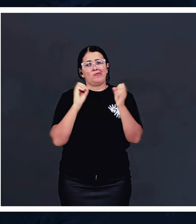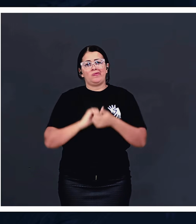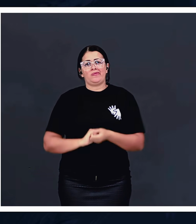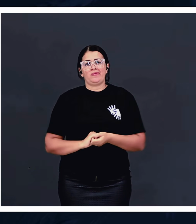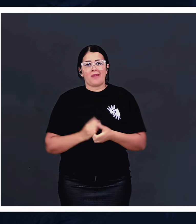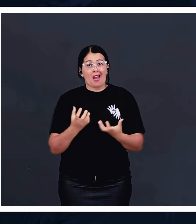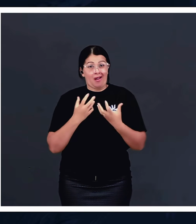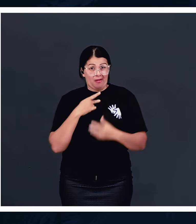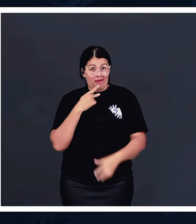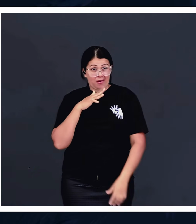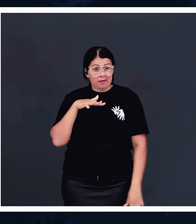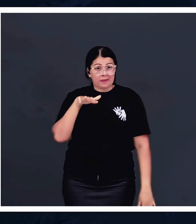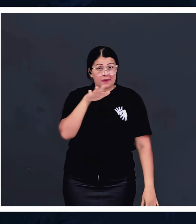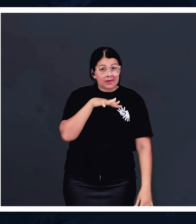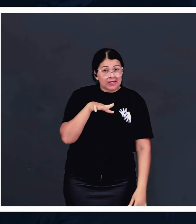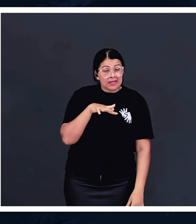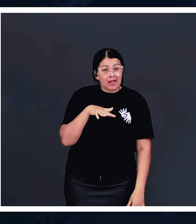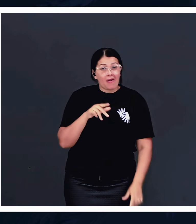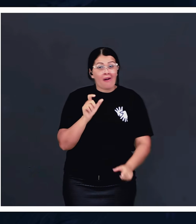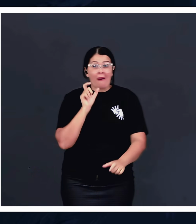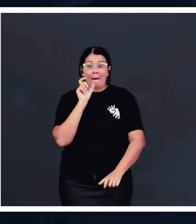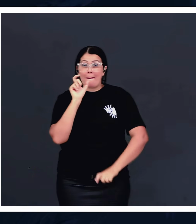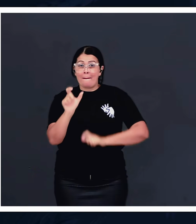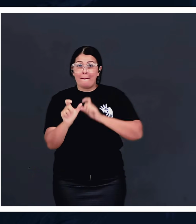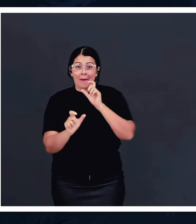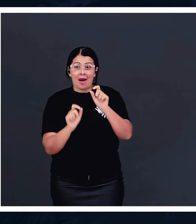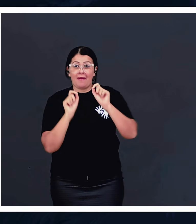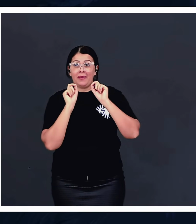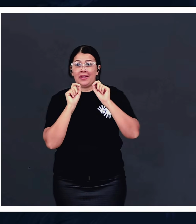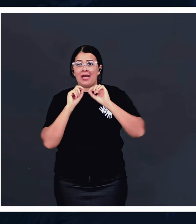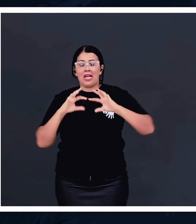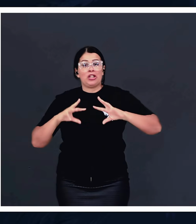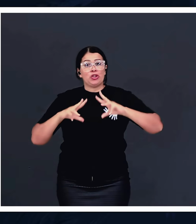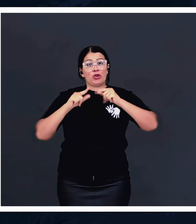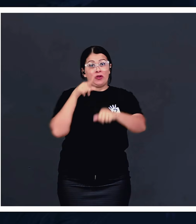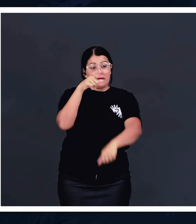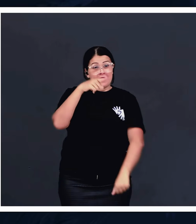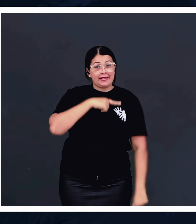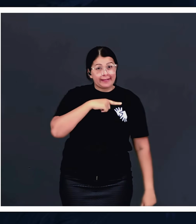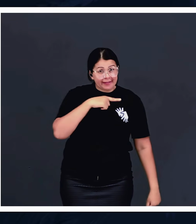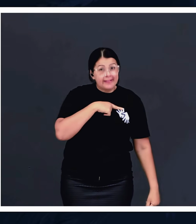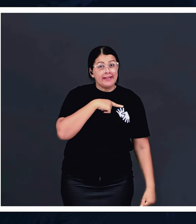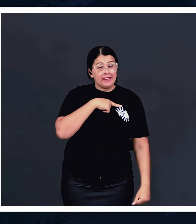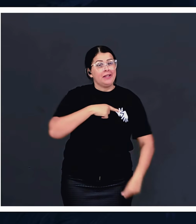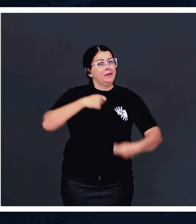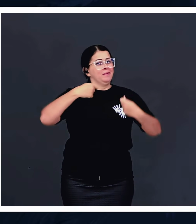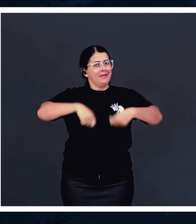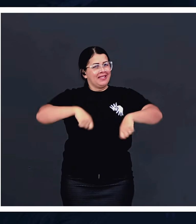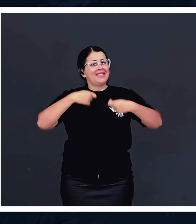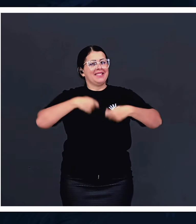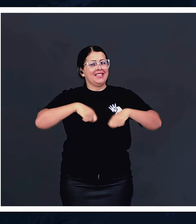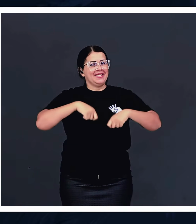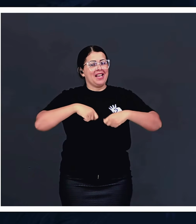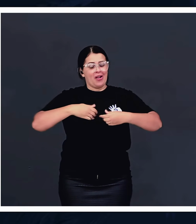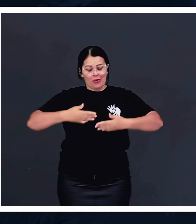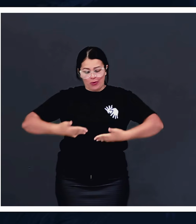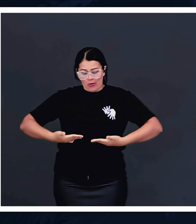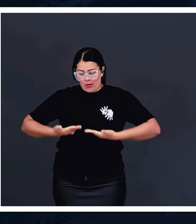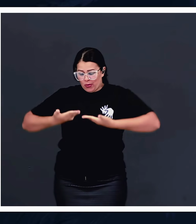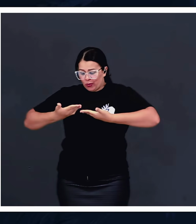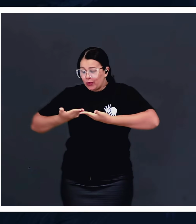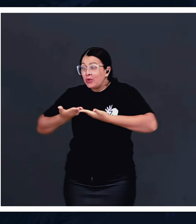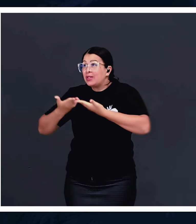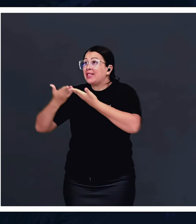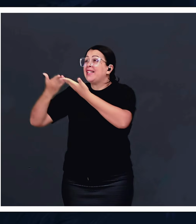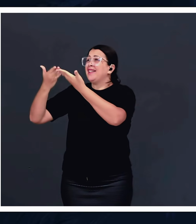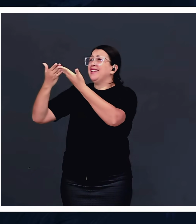Eu quero dizer para você, com essa palavra, que tudo o que você tem precisa ser colocado debaixo do